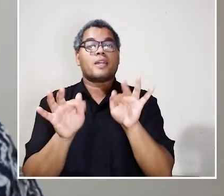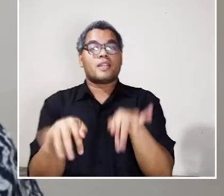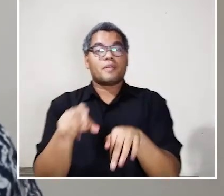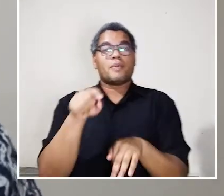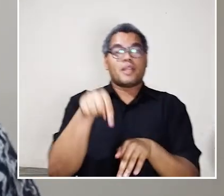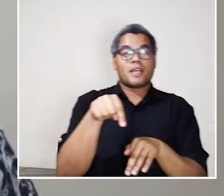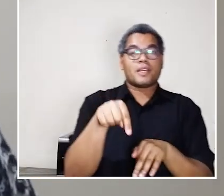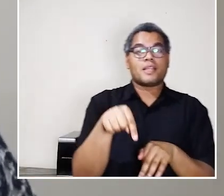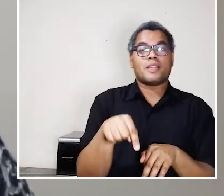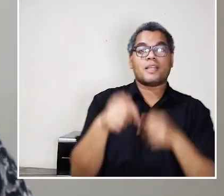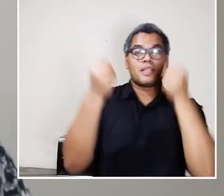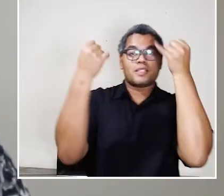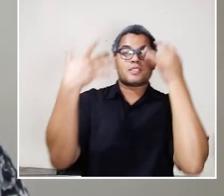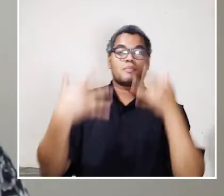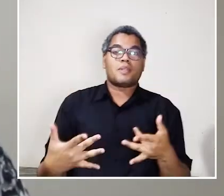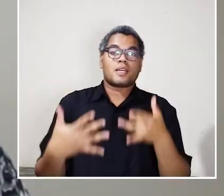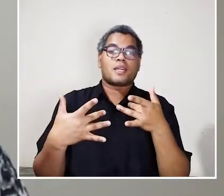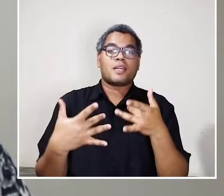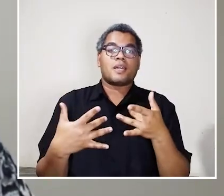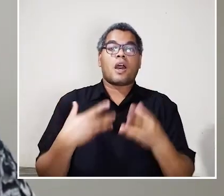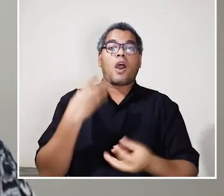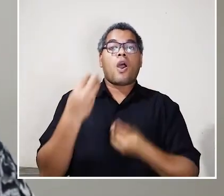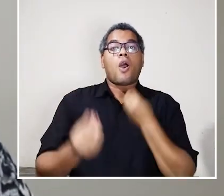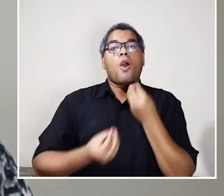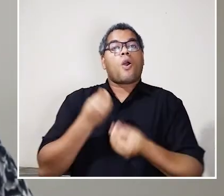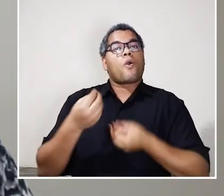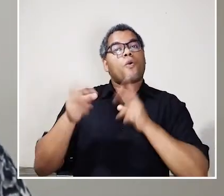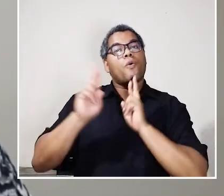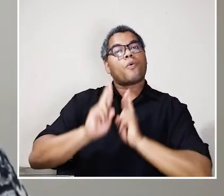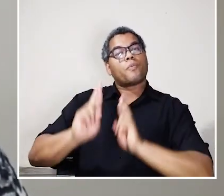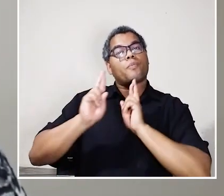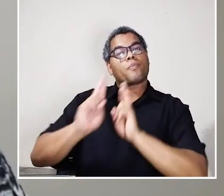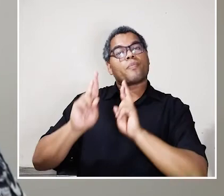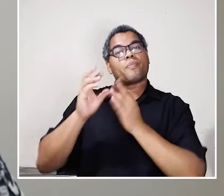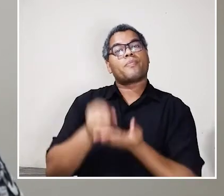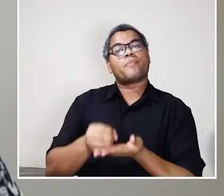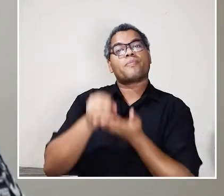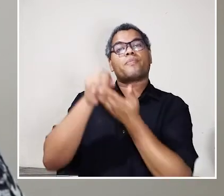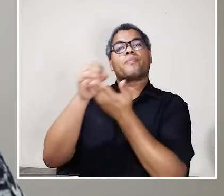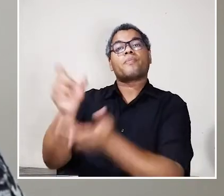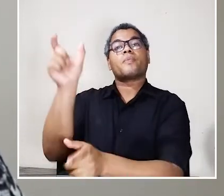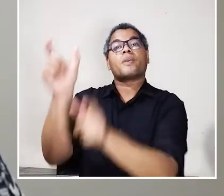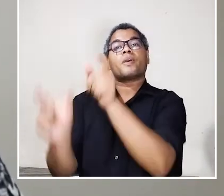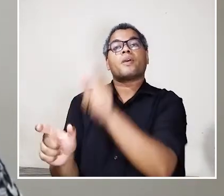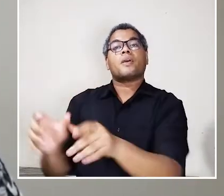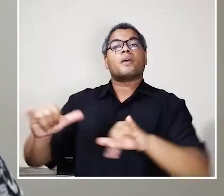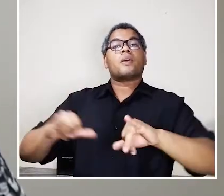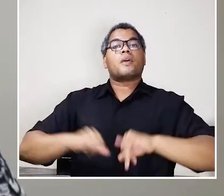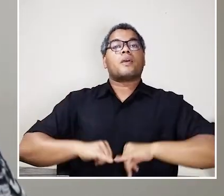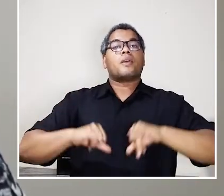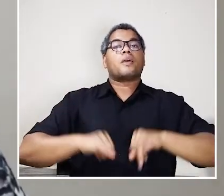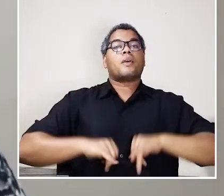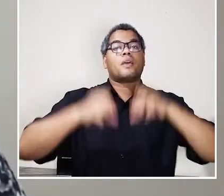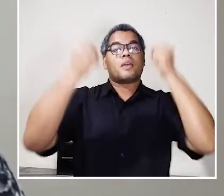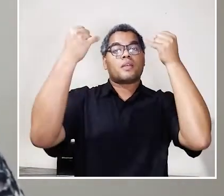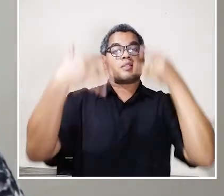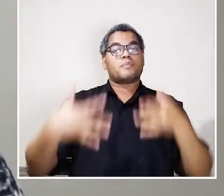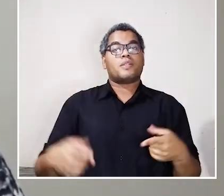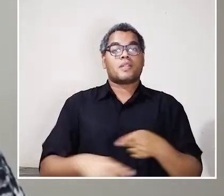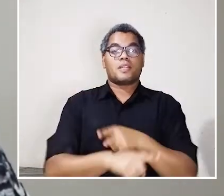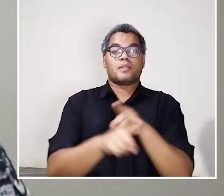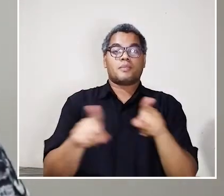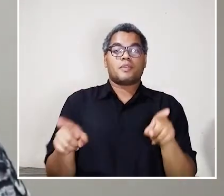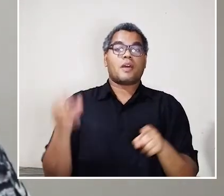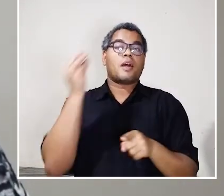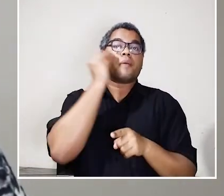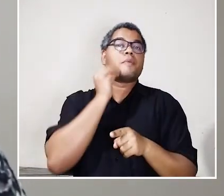concluir essa nossa conversa falando sobre como levar esperança para aqueles que estão sofrendo, contando para